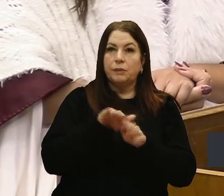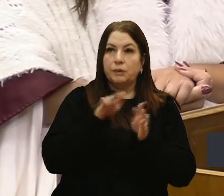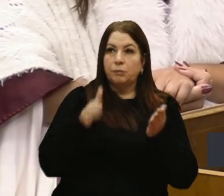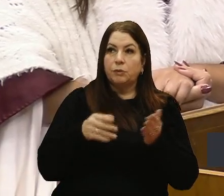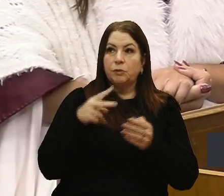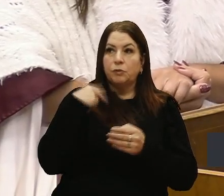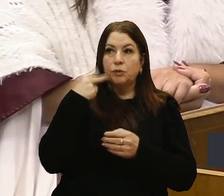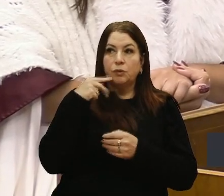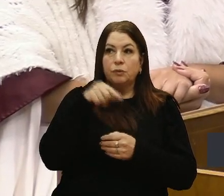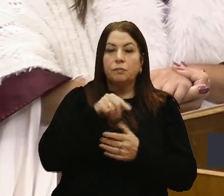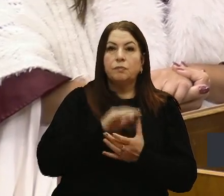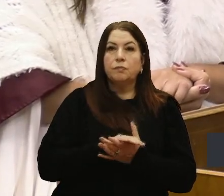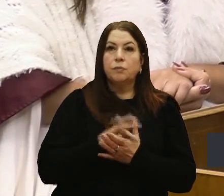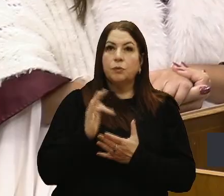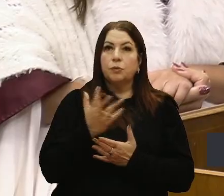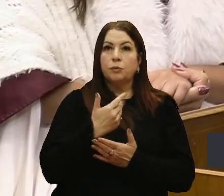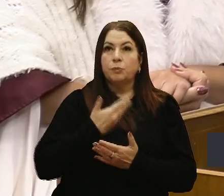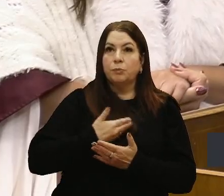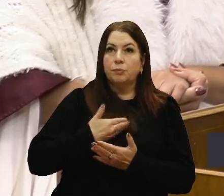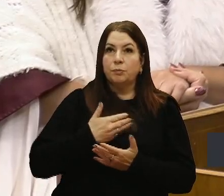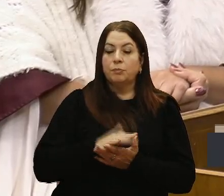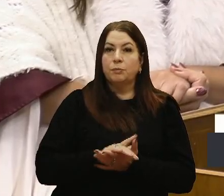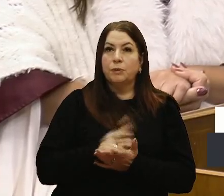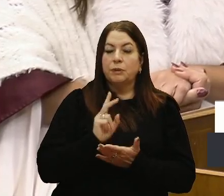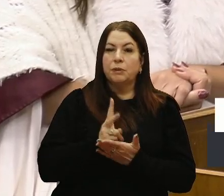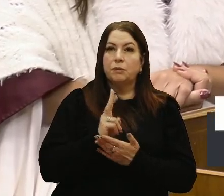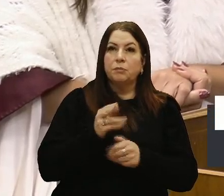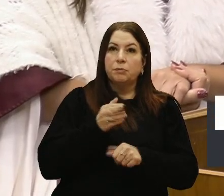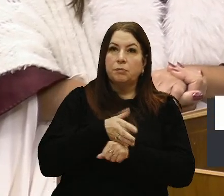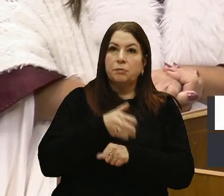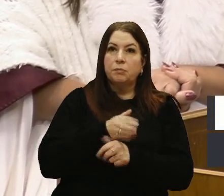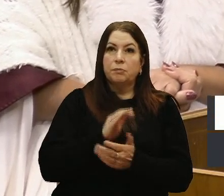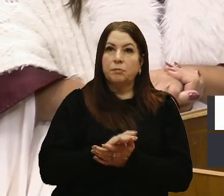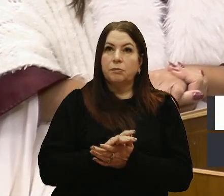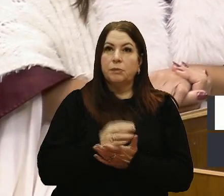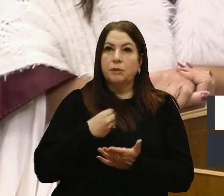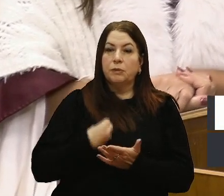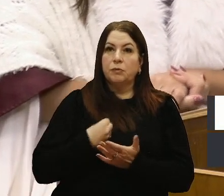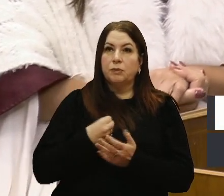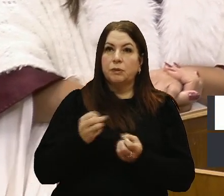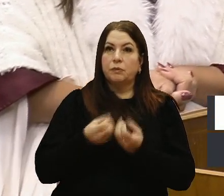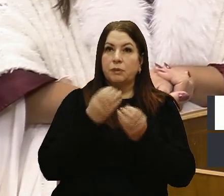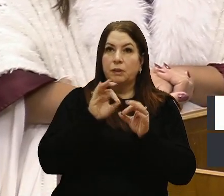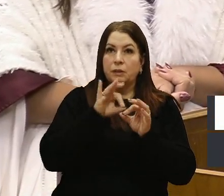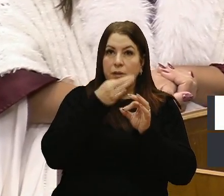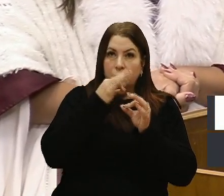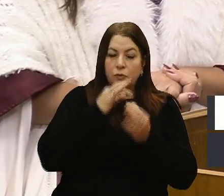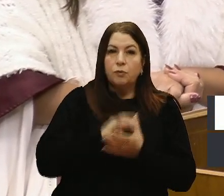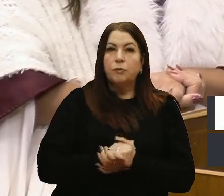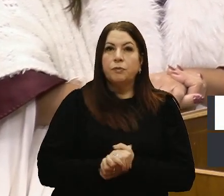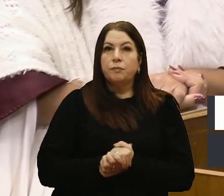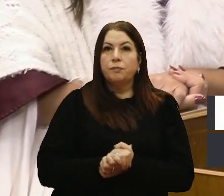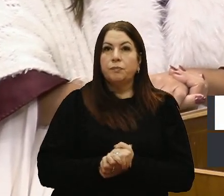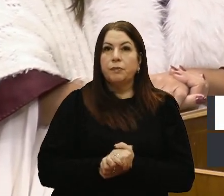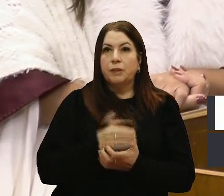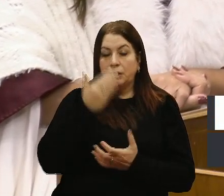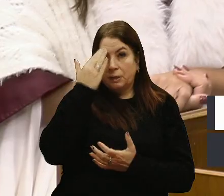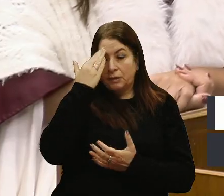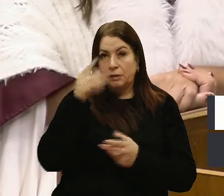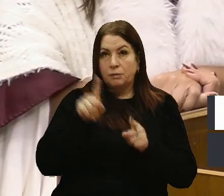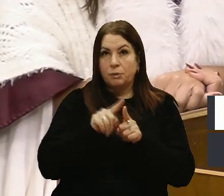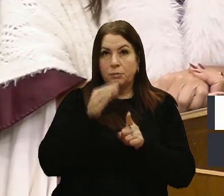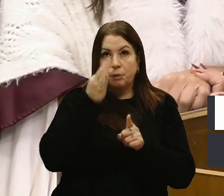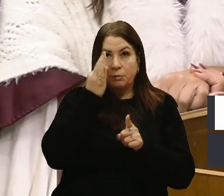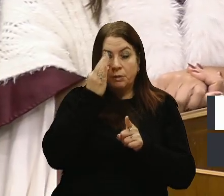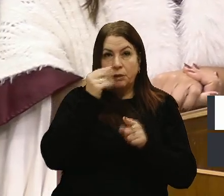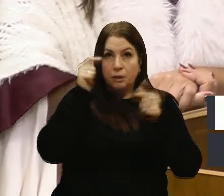vereadores aí, todos meus amigos, né, sempre participantes ativamente da Festa da Uva, e agradecer aí também a presença